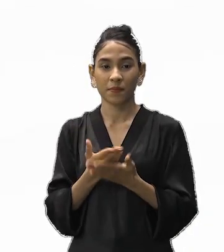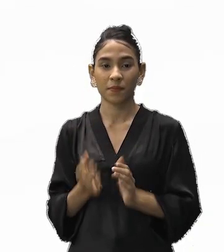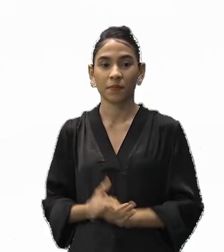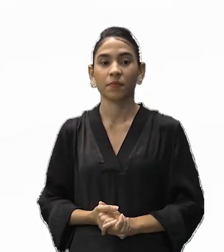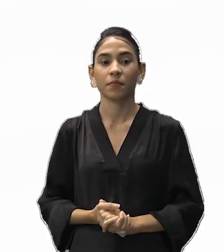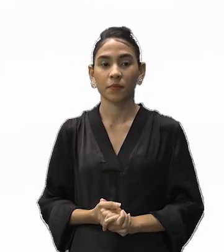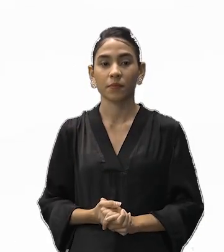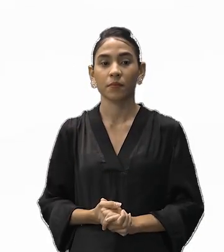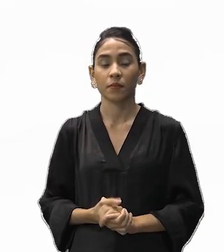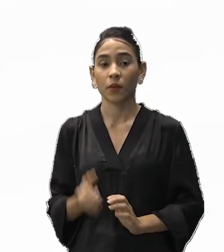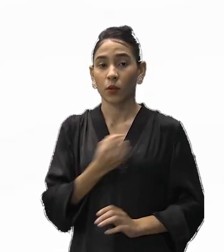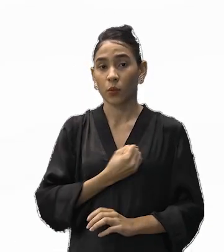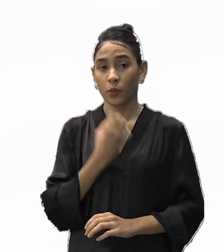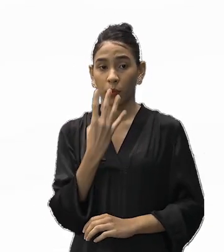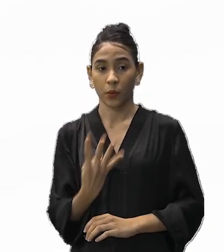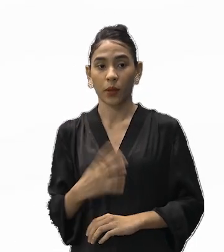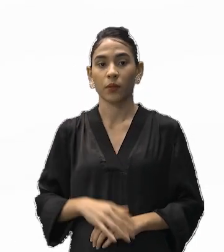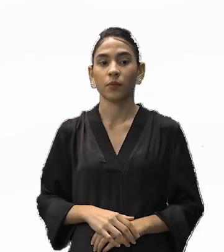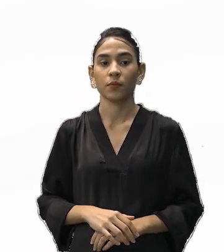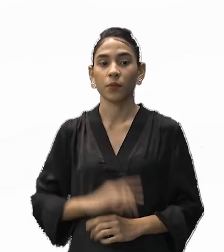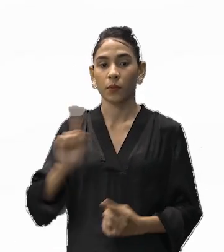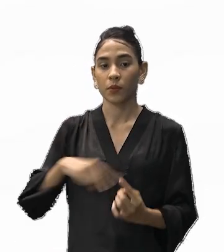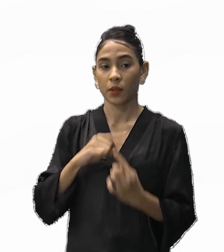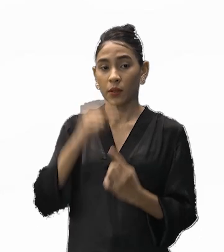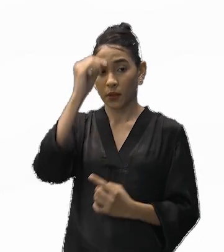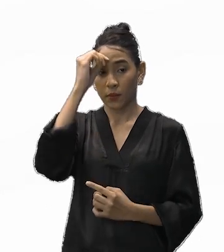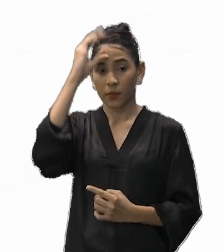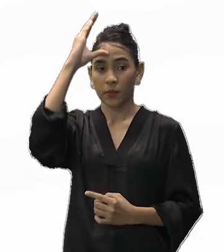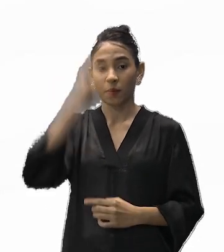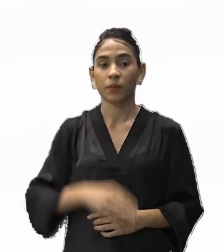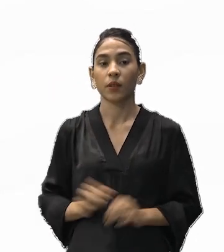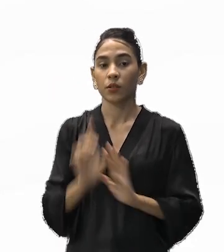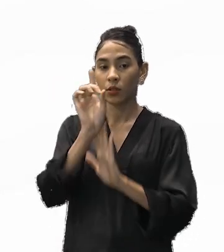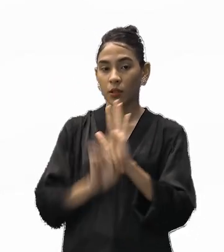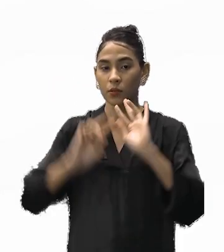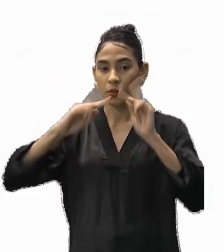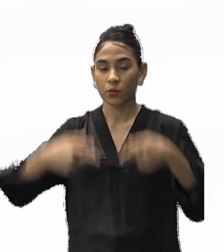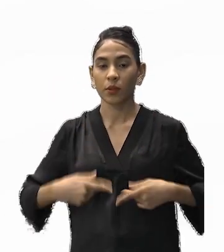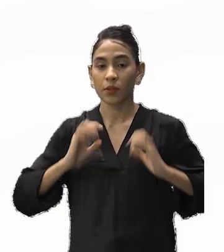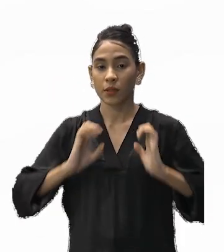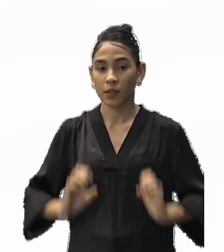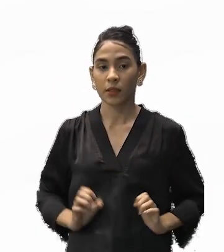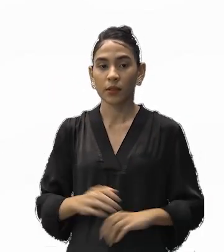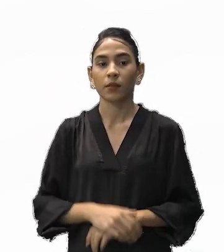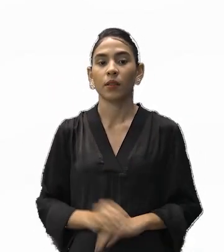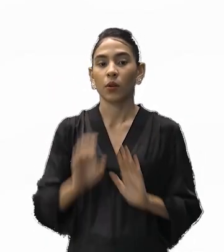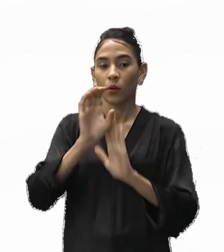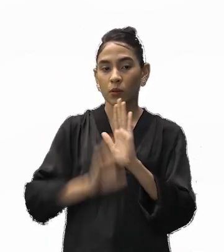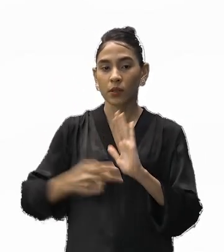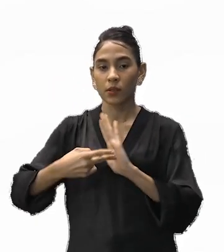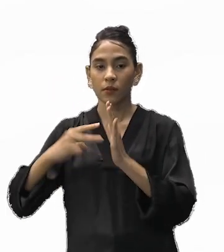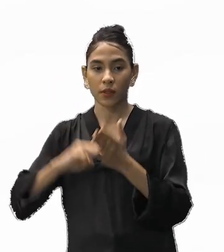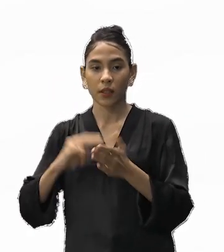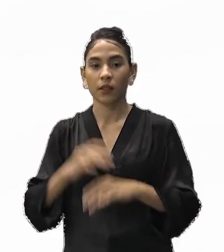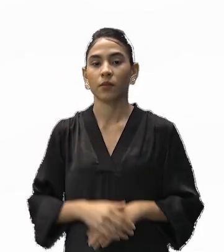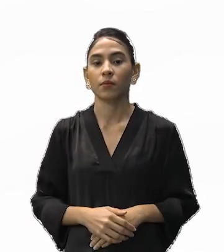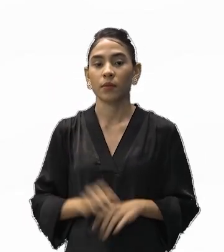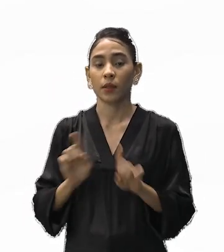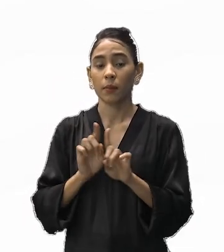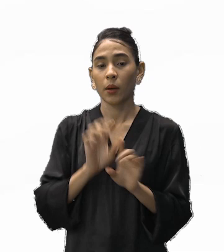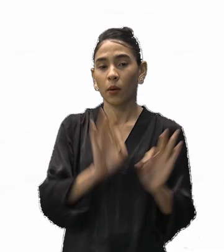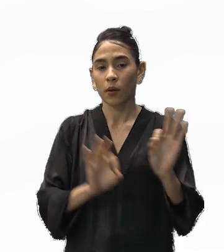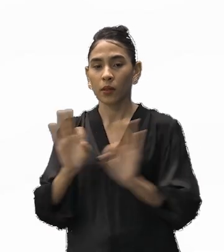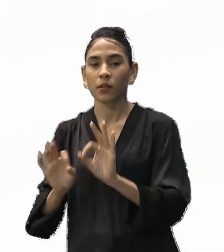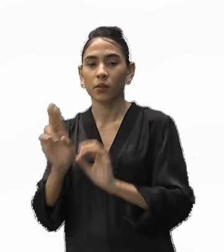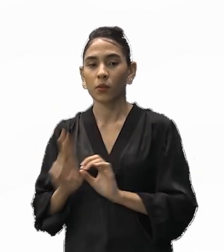Temos aqui então, aula de número 4, objeto de conhecimento, direitos humanos e cidadania, conceitos e significados, planejando